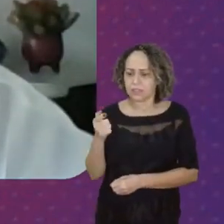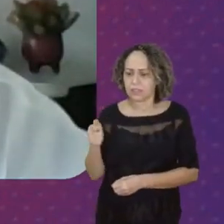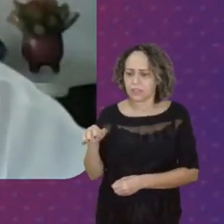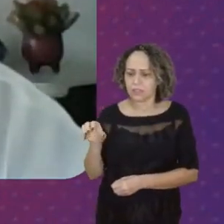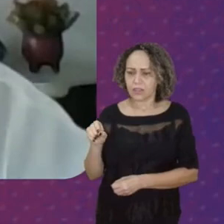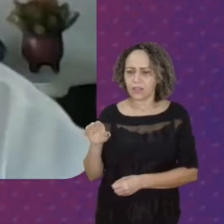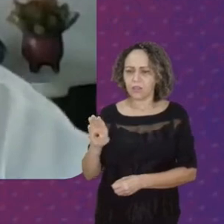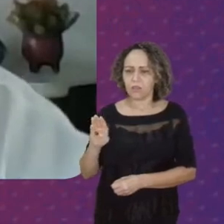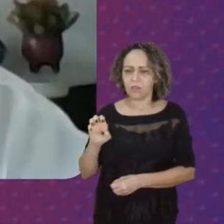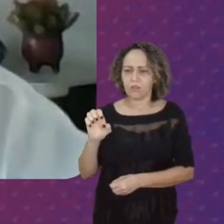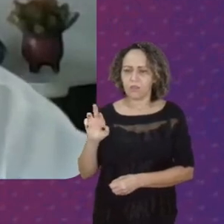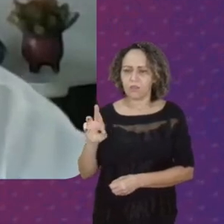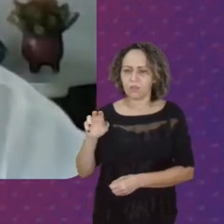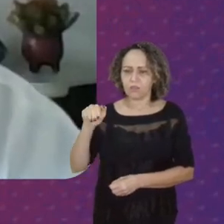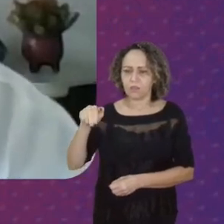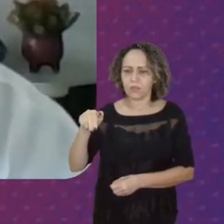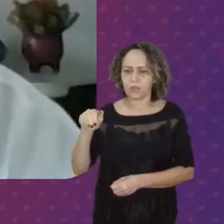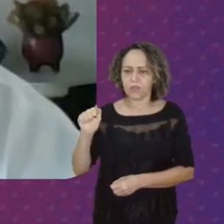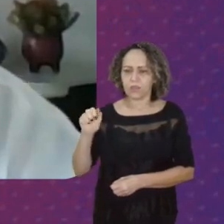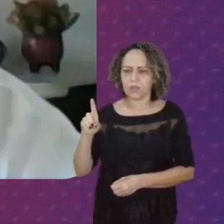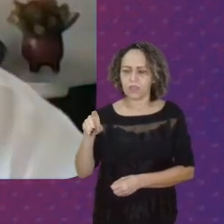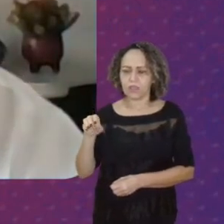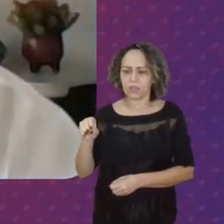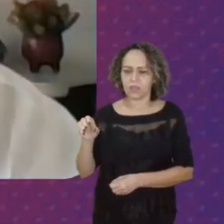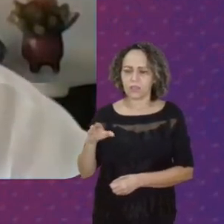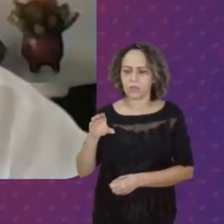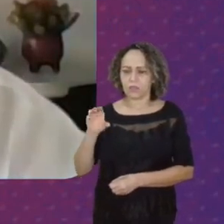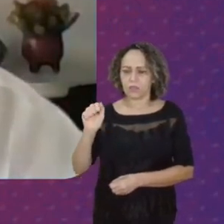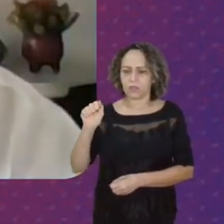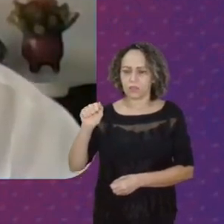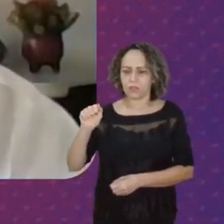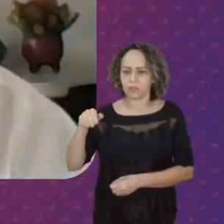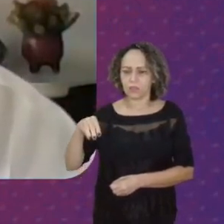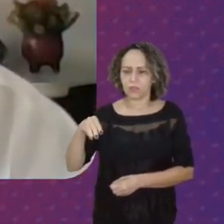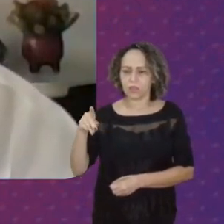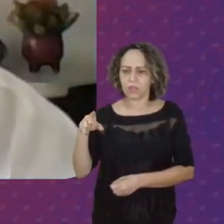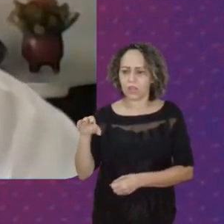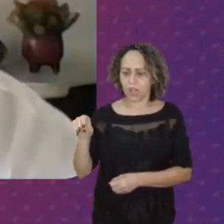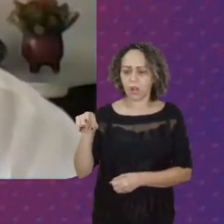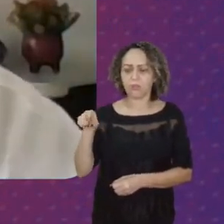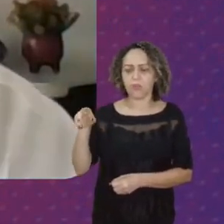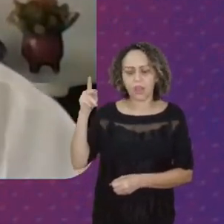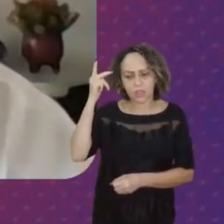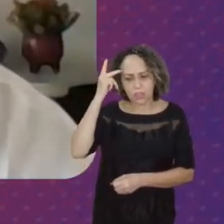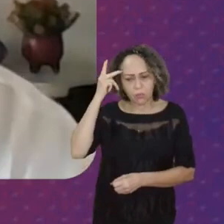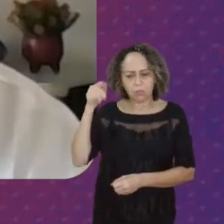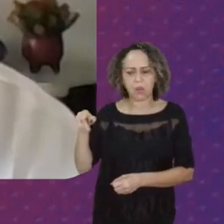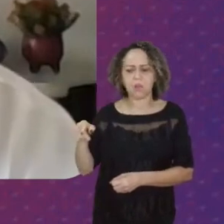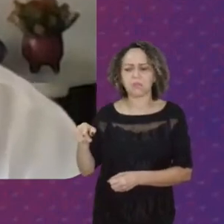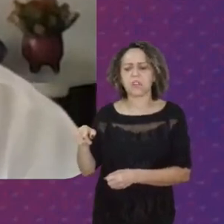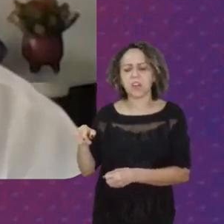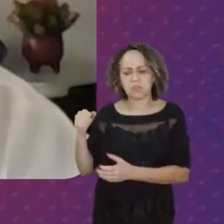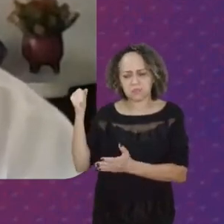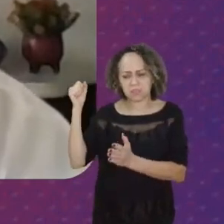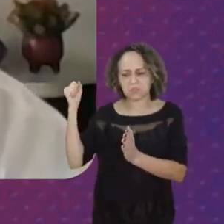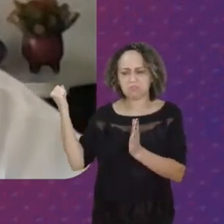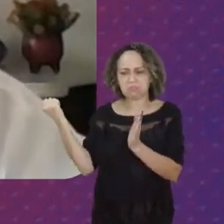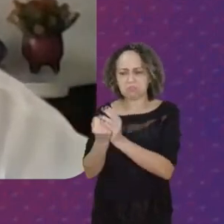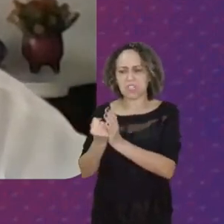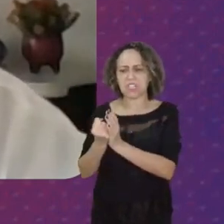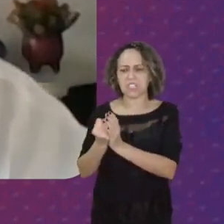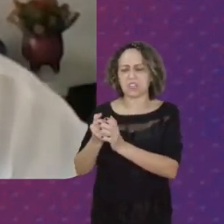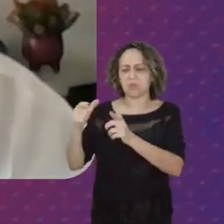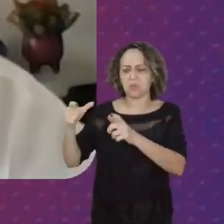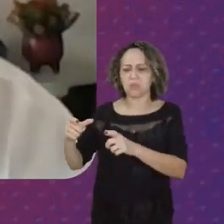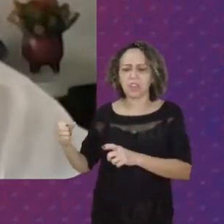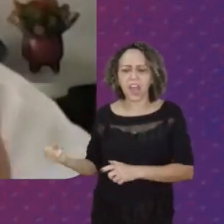Bernardo é e sempre foi uma cidade simbólica para o partido, palco da luta sindical da década de 70